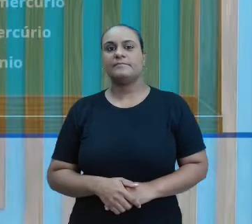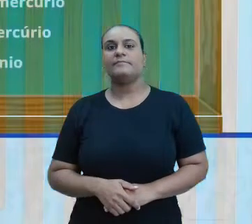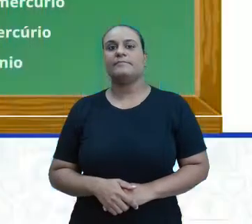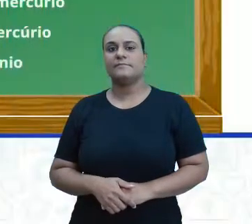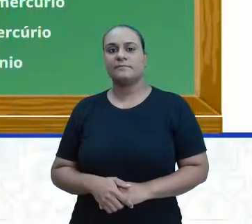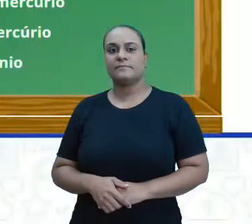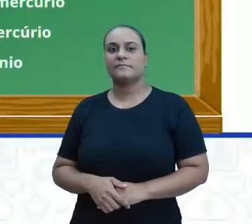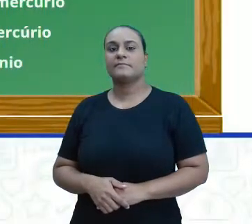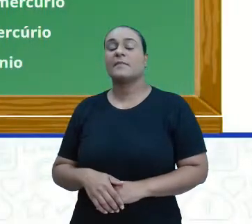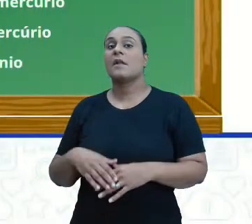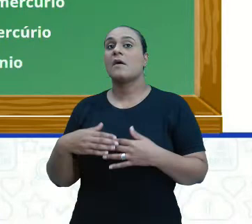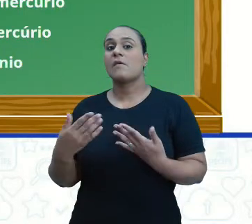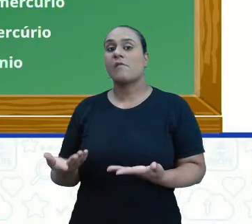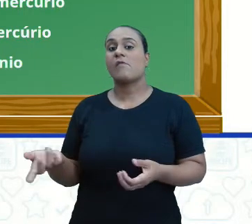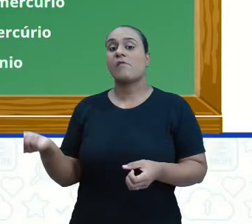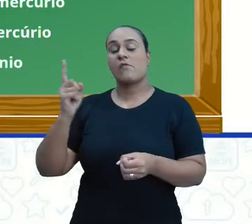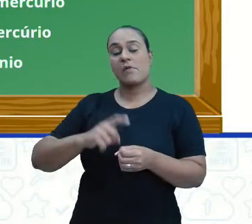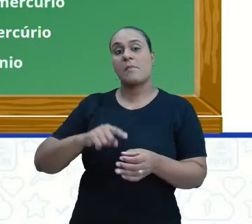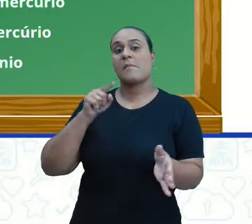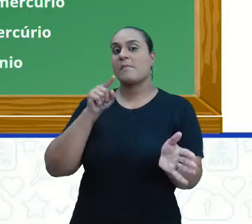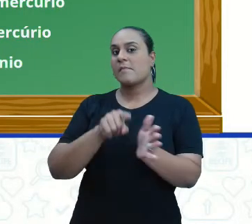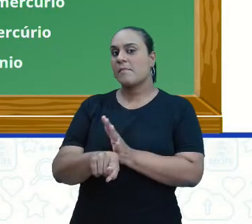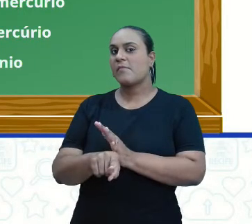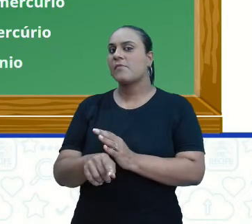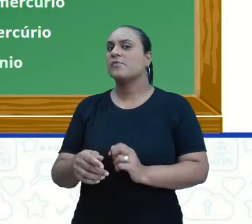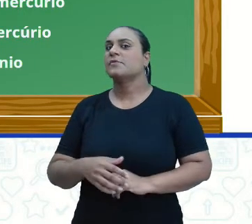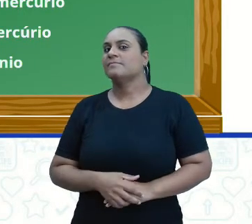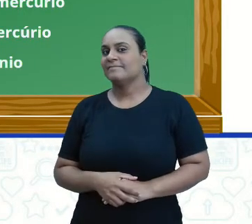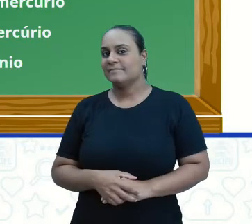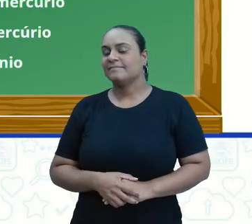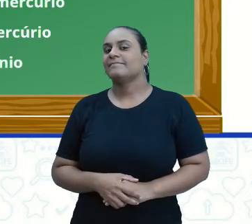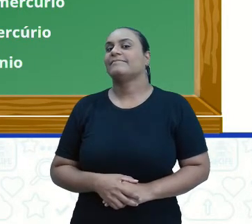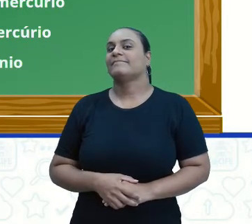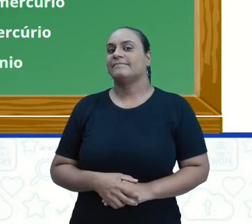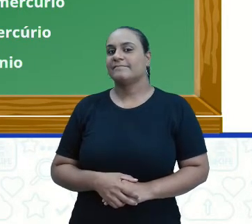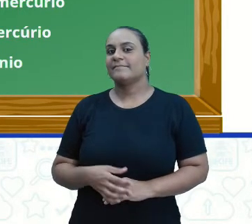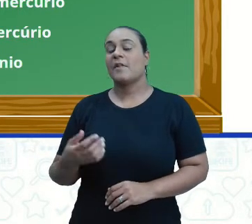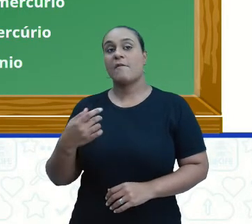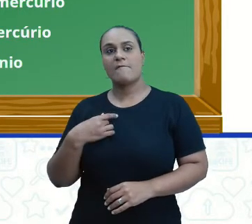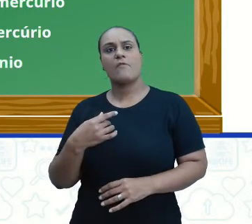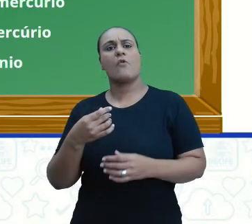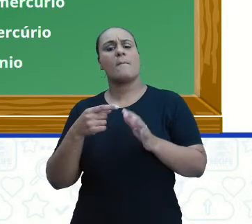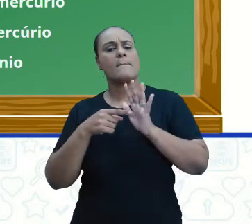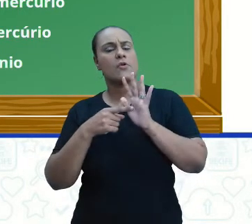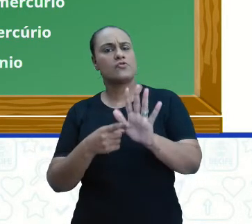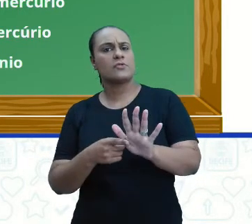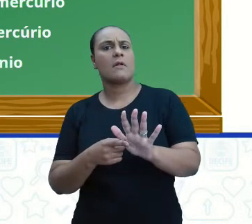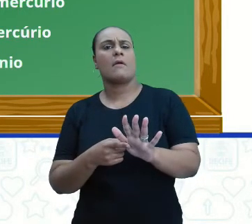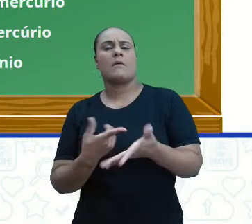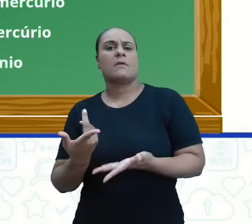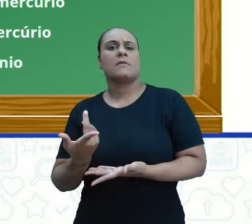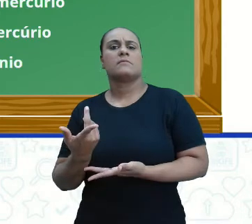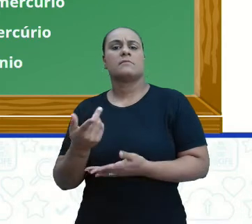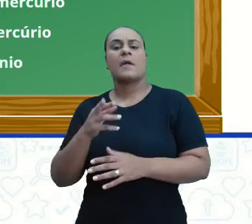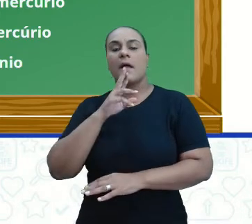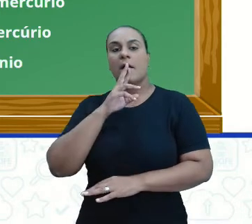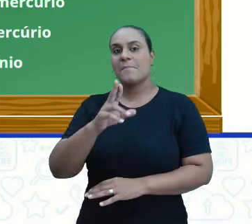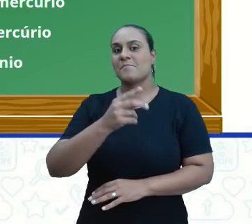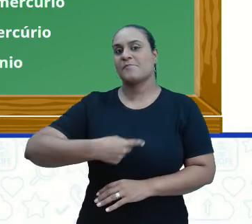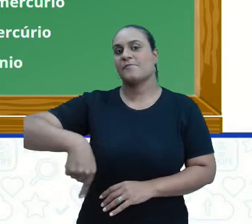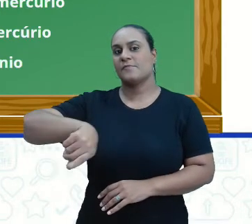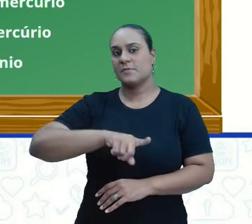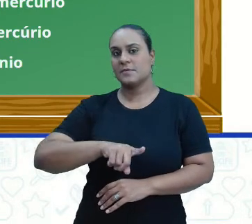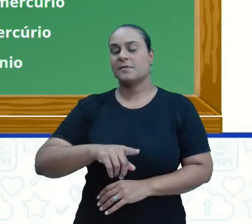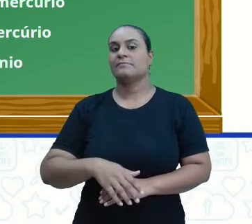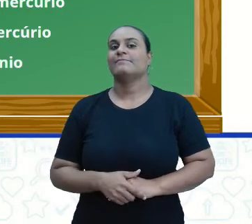aí voltar, eu vou dizer o que vocês colocaram, quem apostou na letra A. E que se por um acaso, no decorrer da